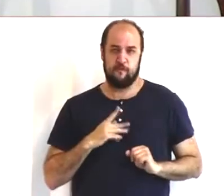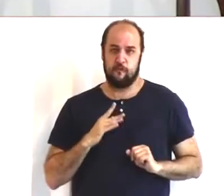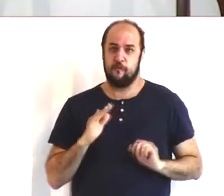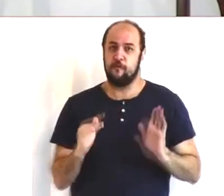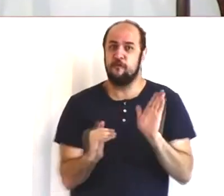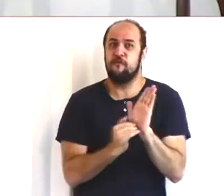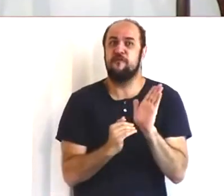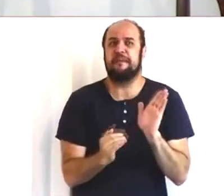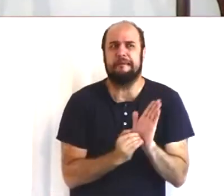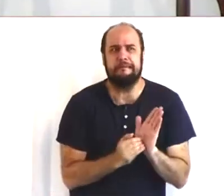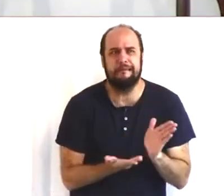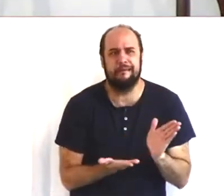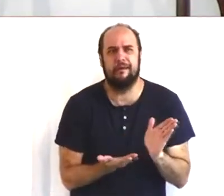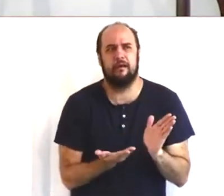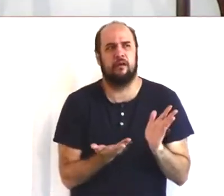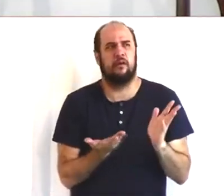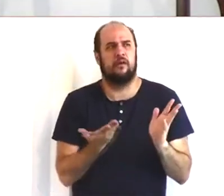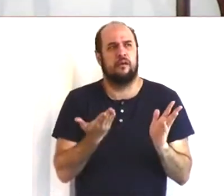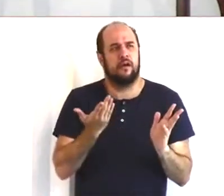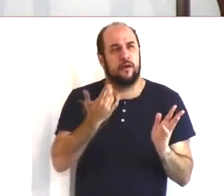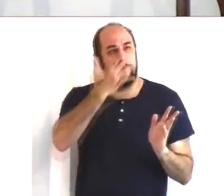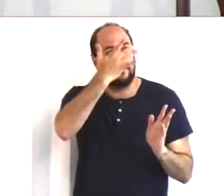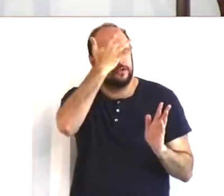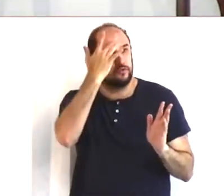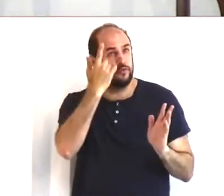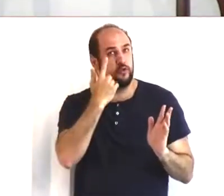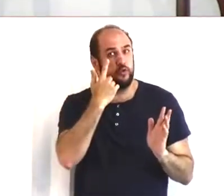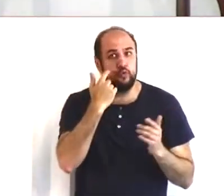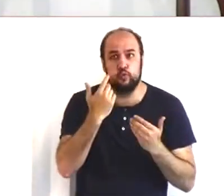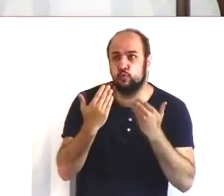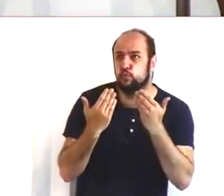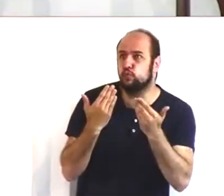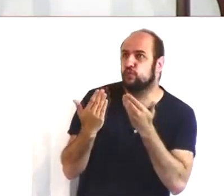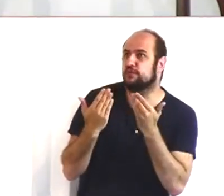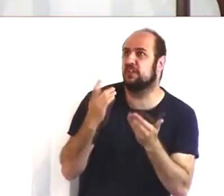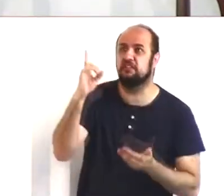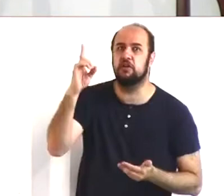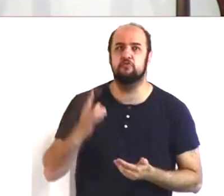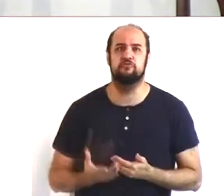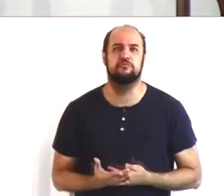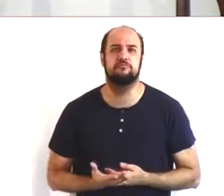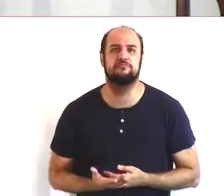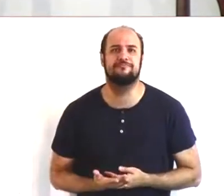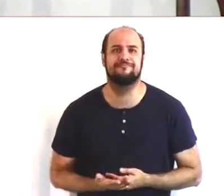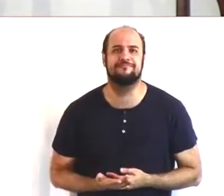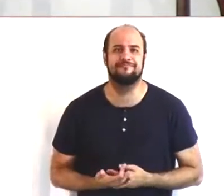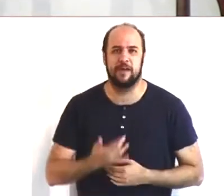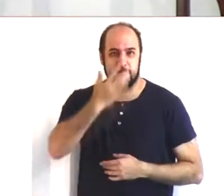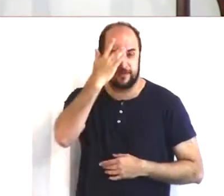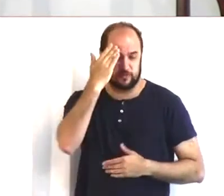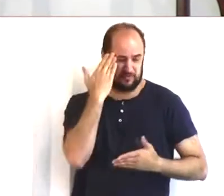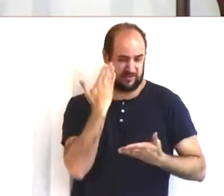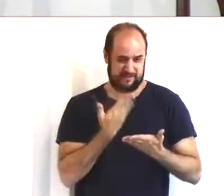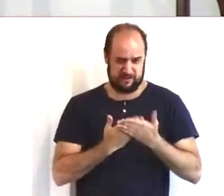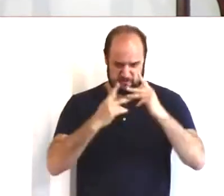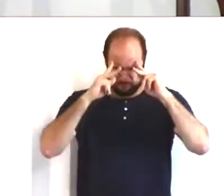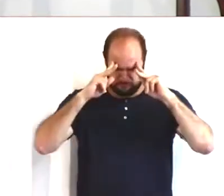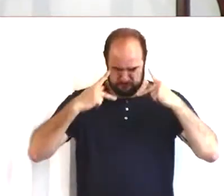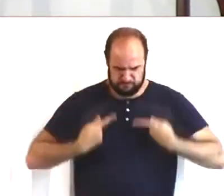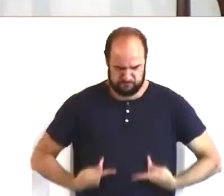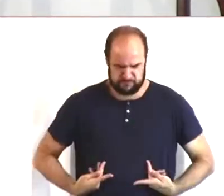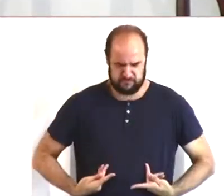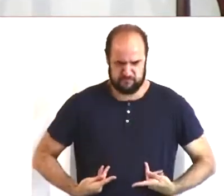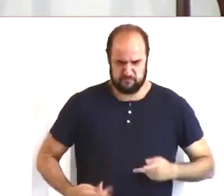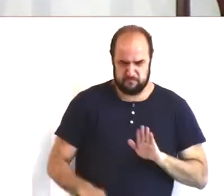aqui. Em algum momento, ele vai começar a duvidar. Olha, todo aquele que confia muito em si, em algum momento ele